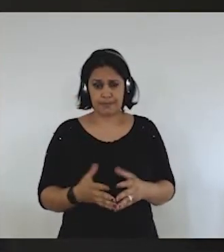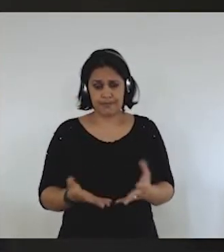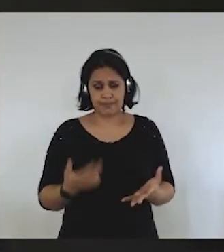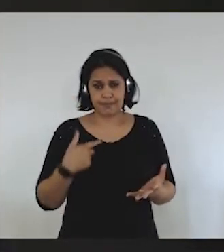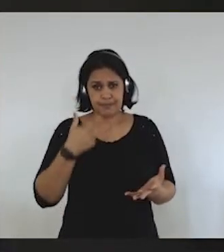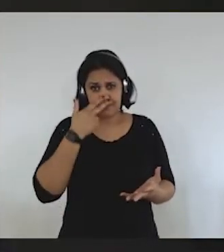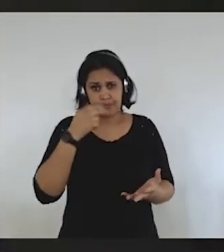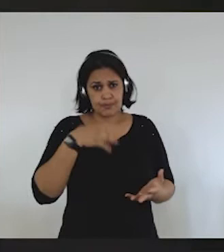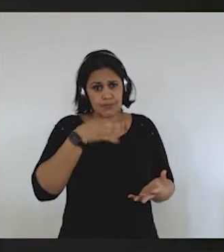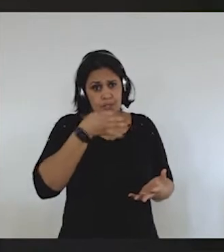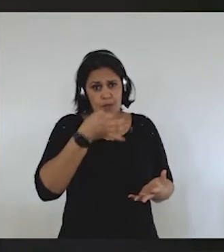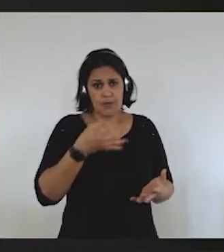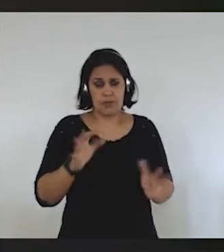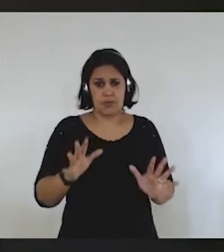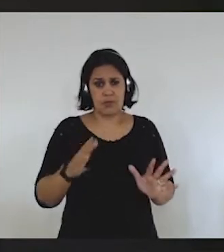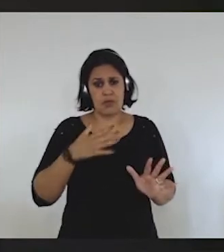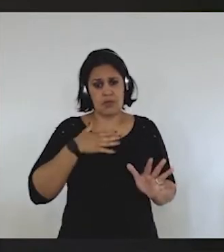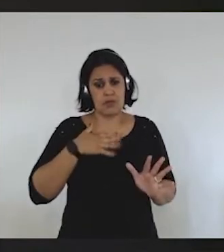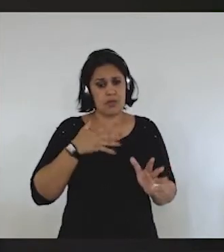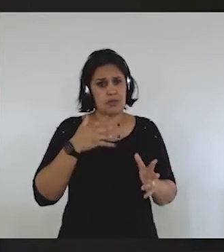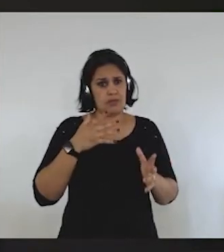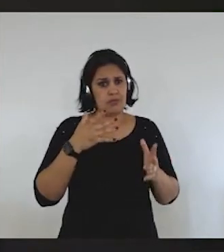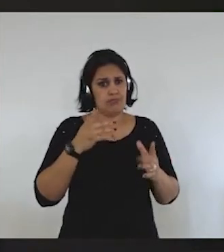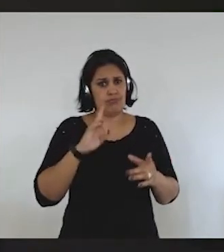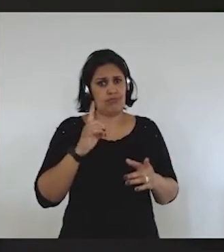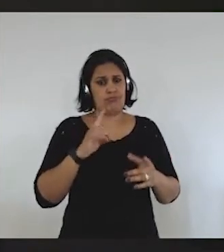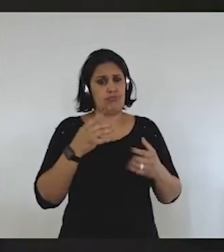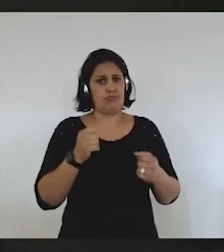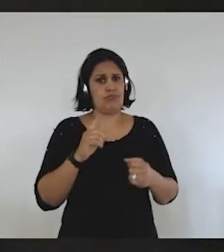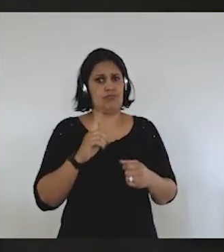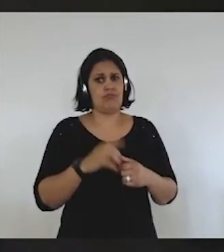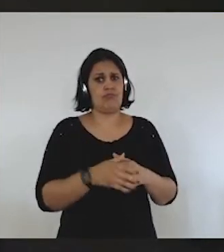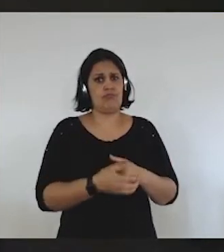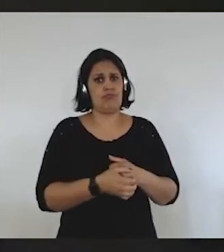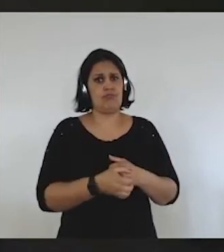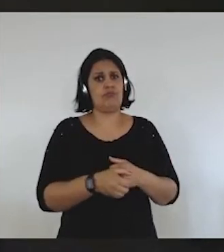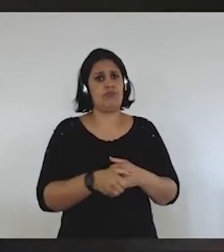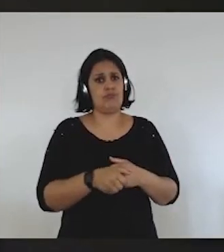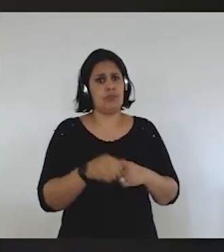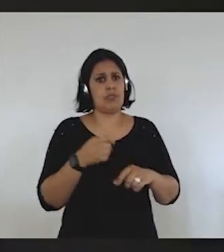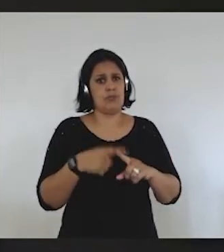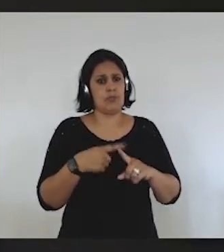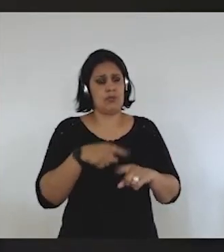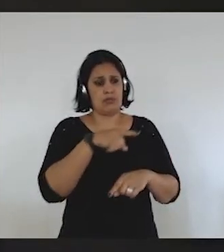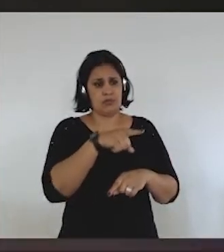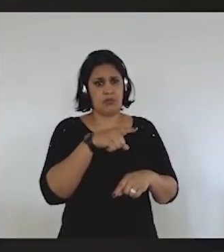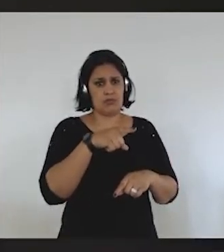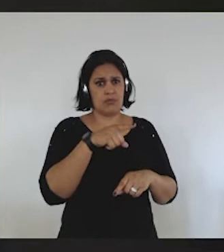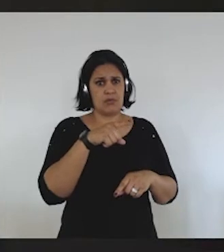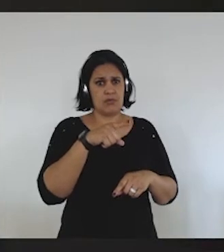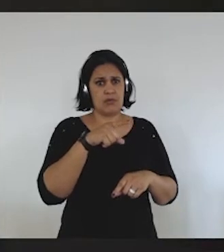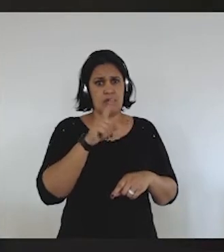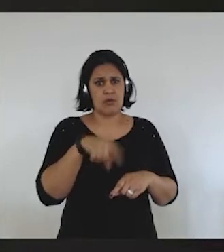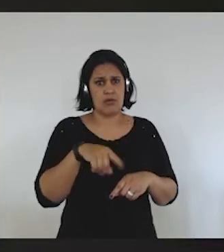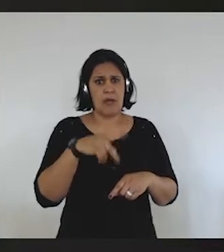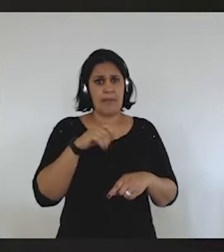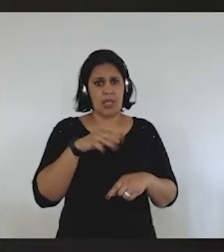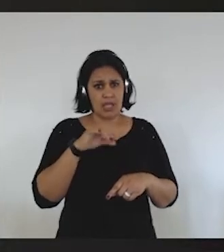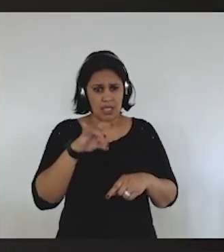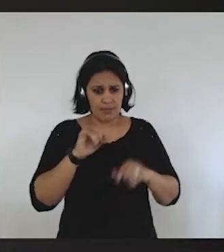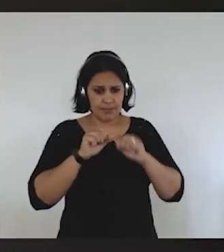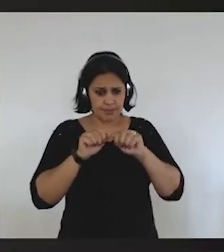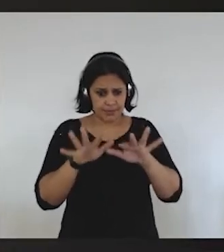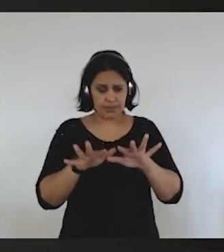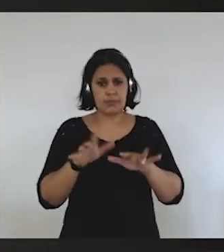pessoalmente, que isso sequer foi cogitado, porque a pandemia está se impondo para além dos nossos outros acordos,